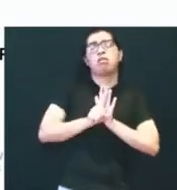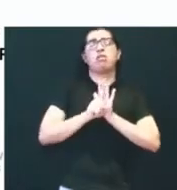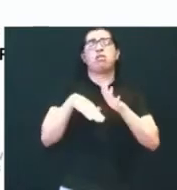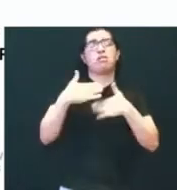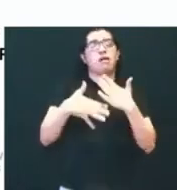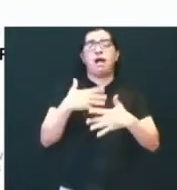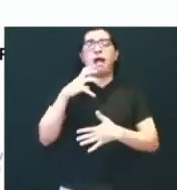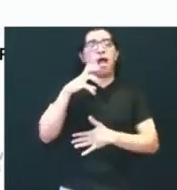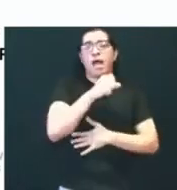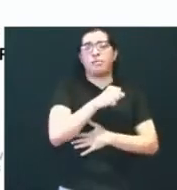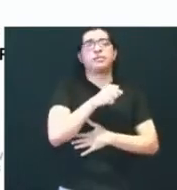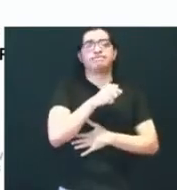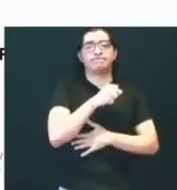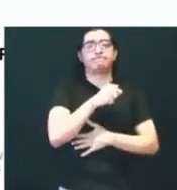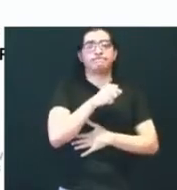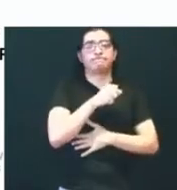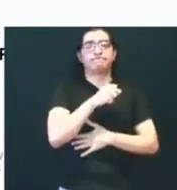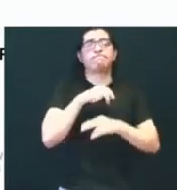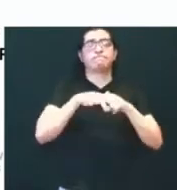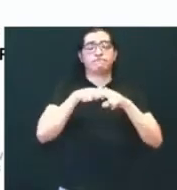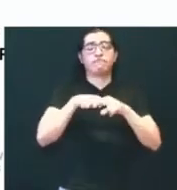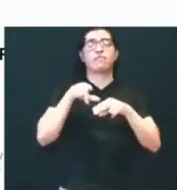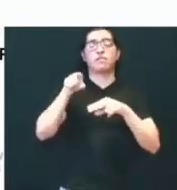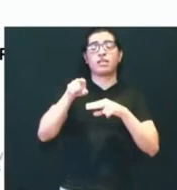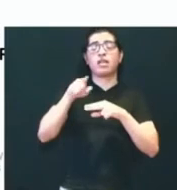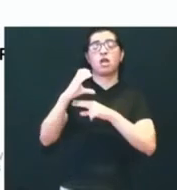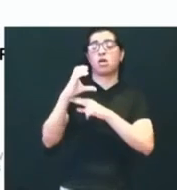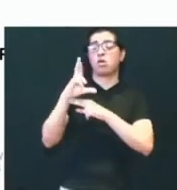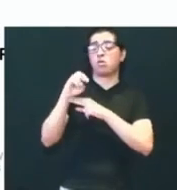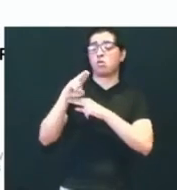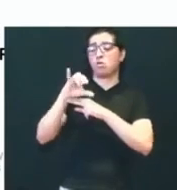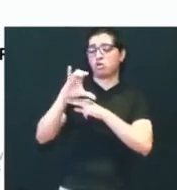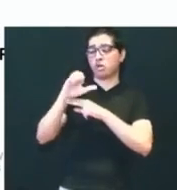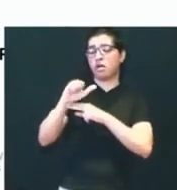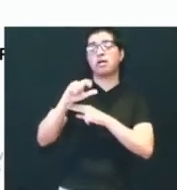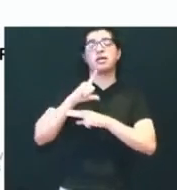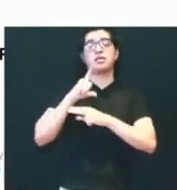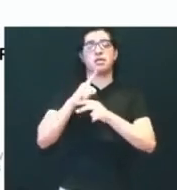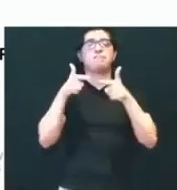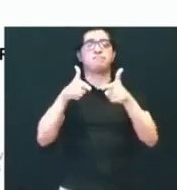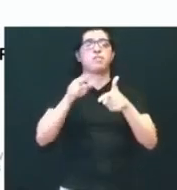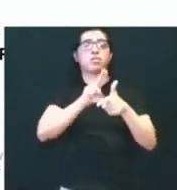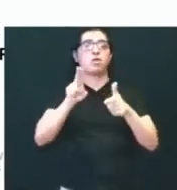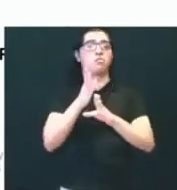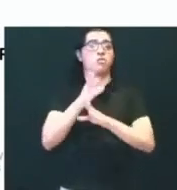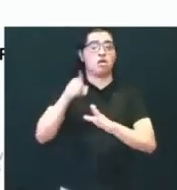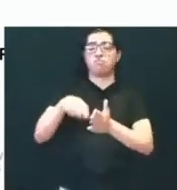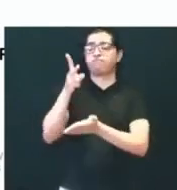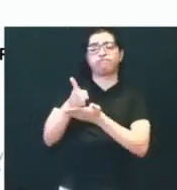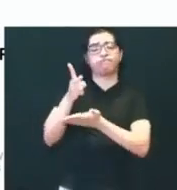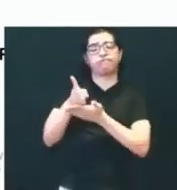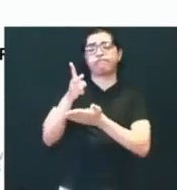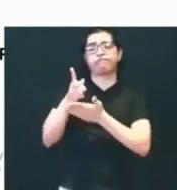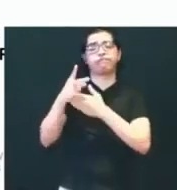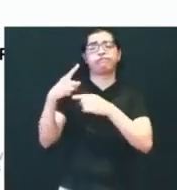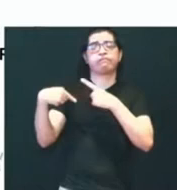muito rápida. A leucemia mieloide crônica tem mais essa definição porque os sintomas são crônicos. Os